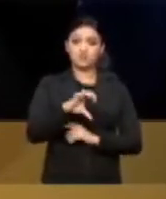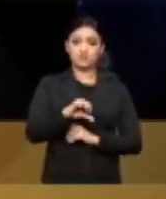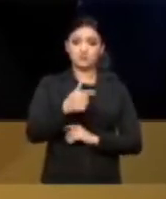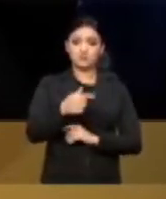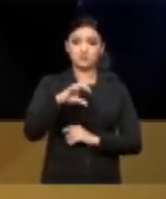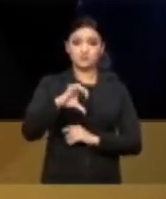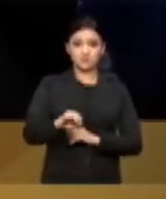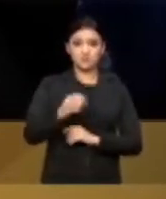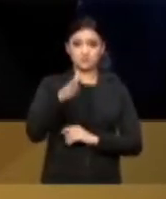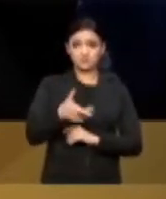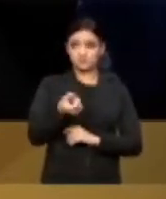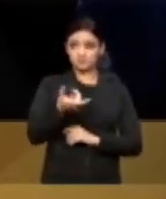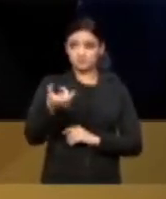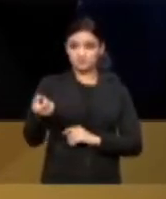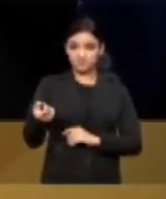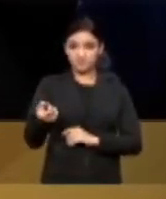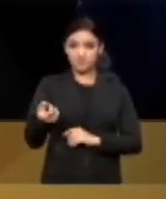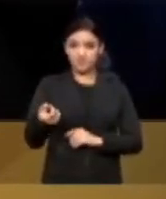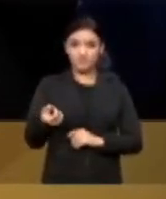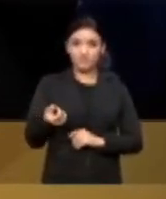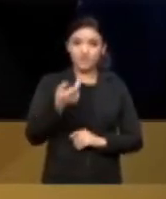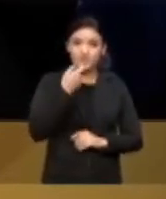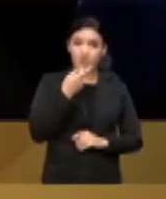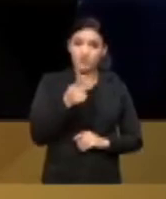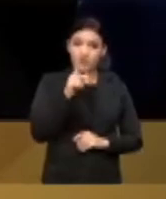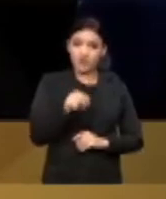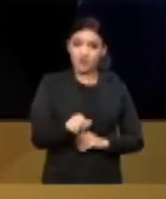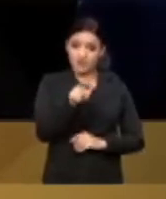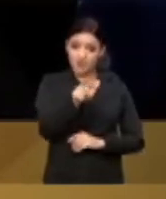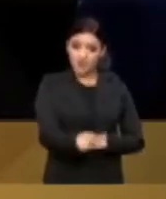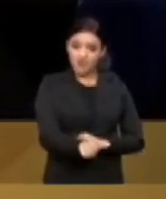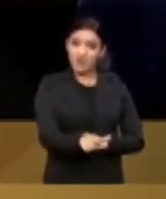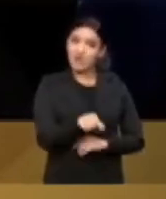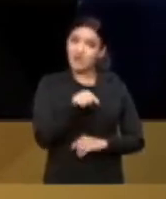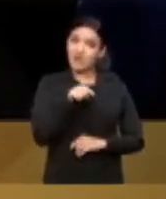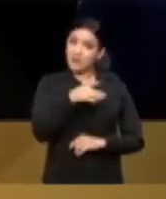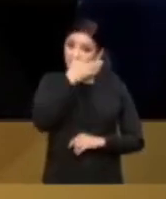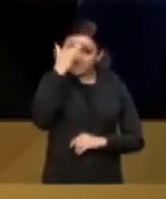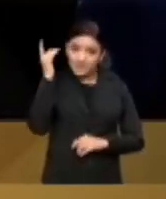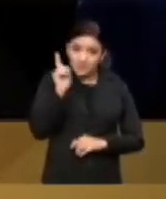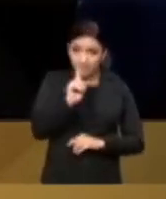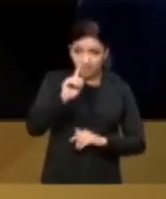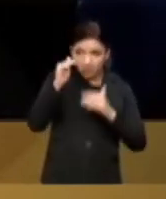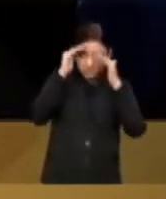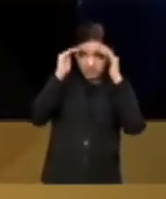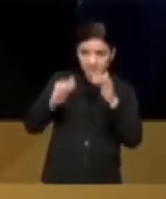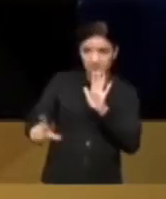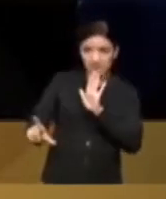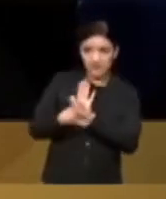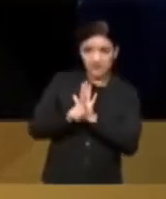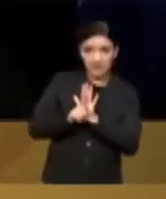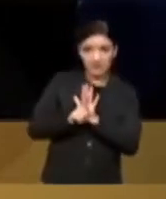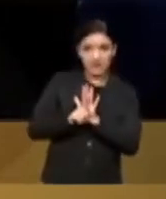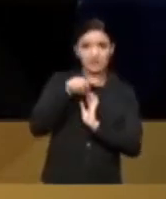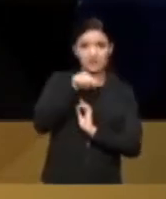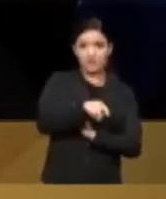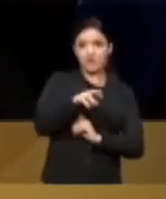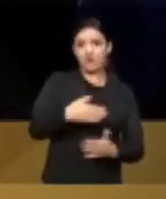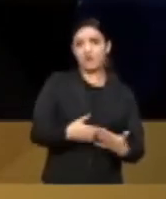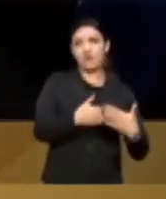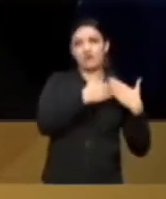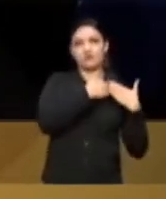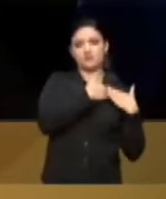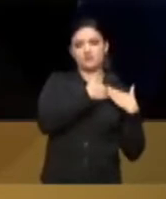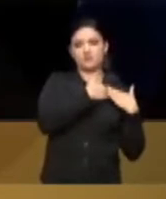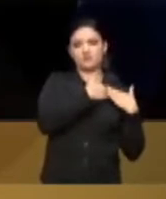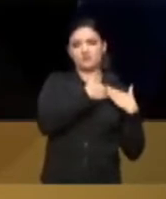13.979, de 2020, prevê a responsabilização do indivíduo que descumprir as medidas legais como uma medida de